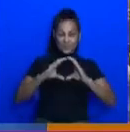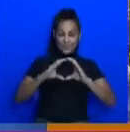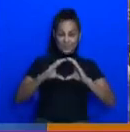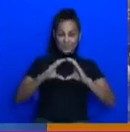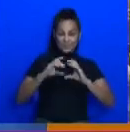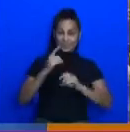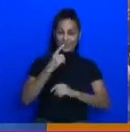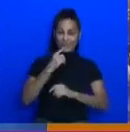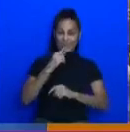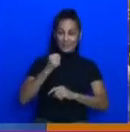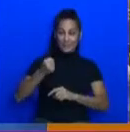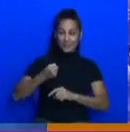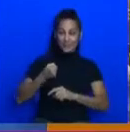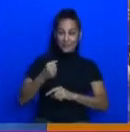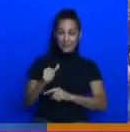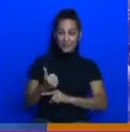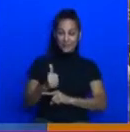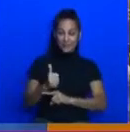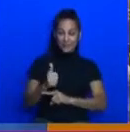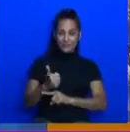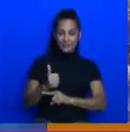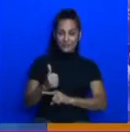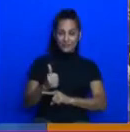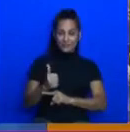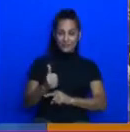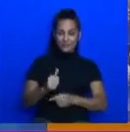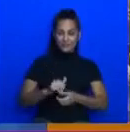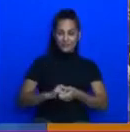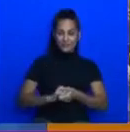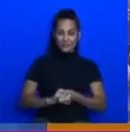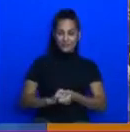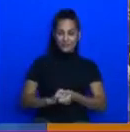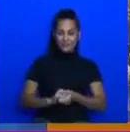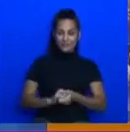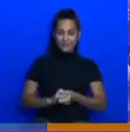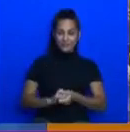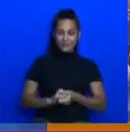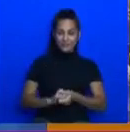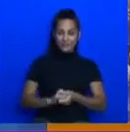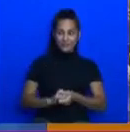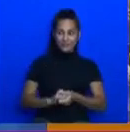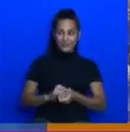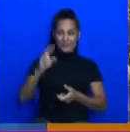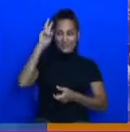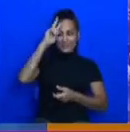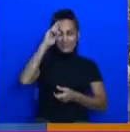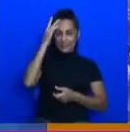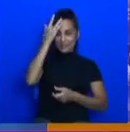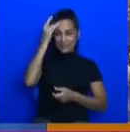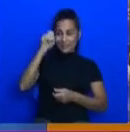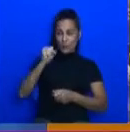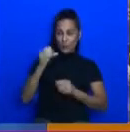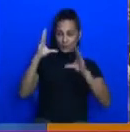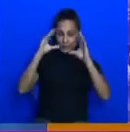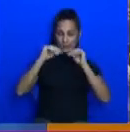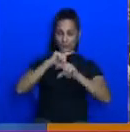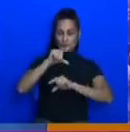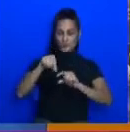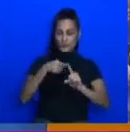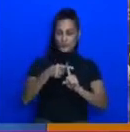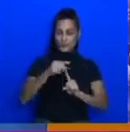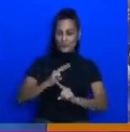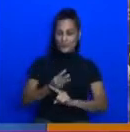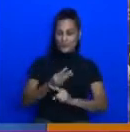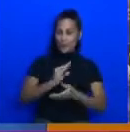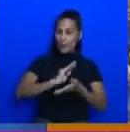Bola vermelha número 11, vermelha 11. Lembrando, amanhã às 8 da noite tem sorteio da